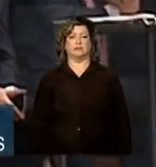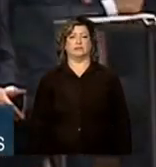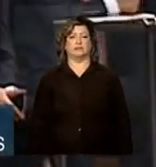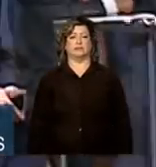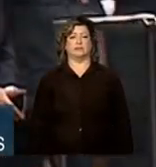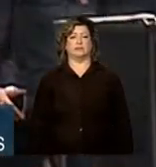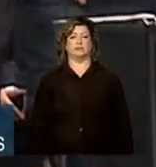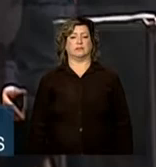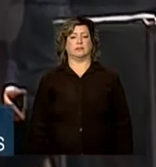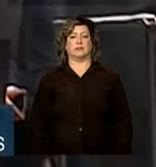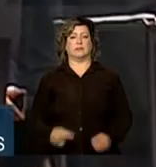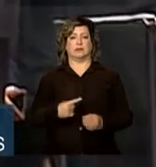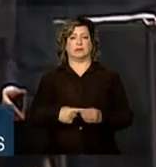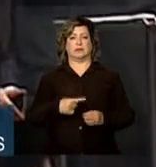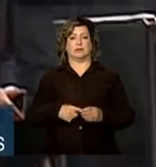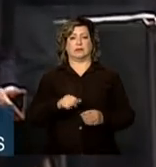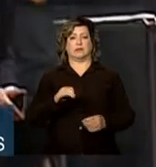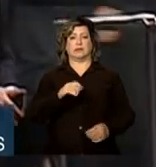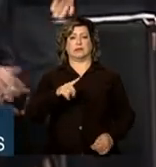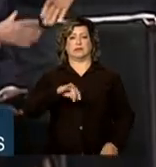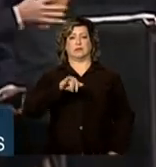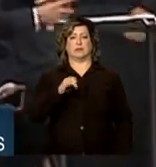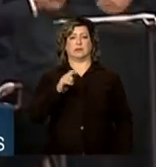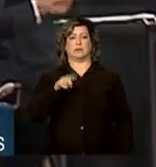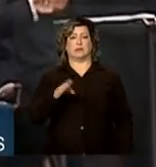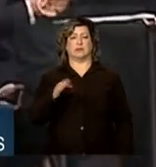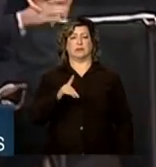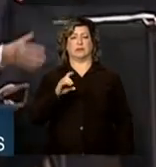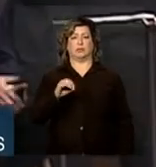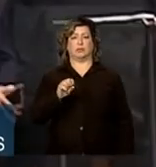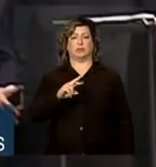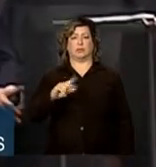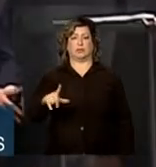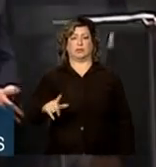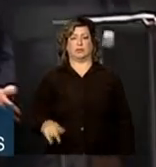São José do Sul, Anildon José Petri.